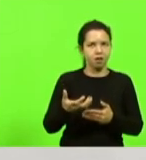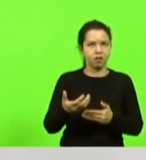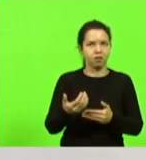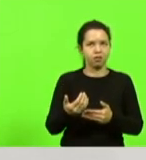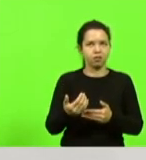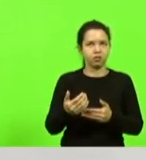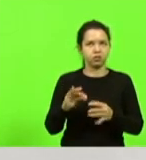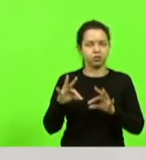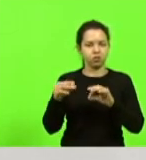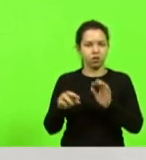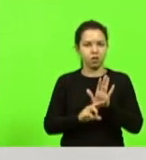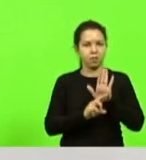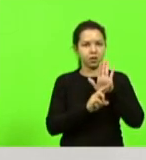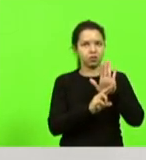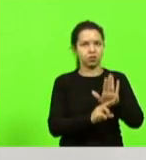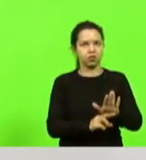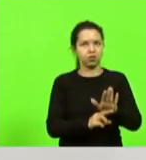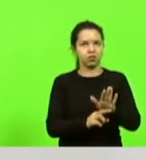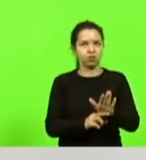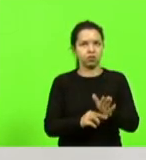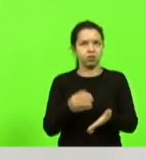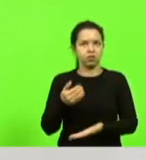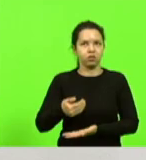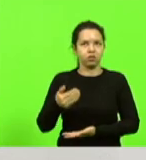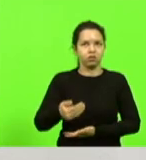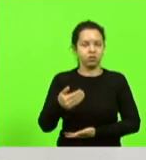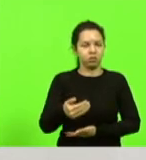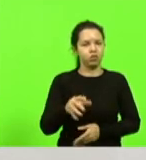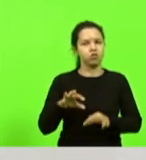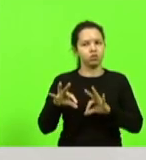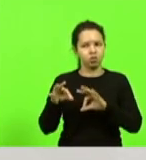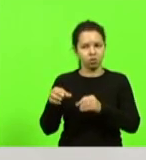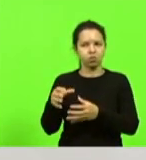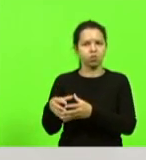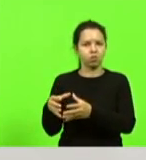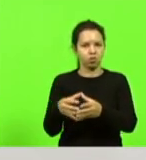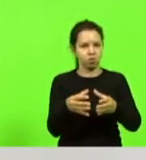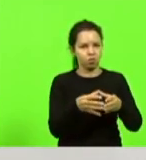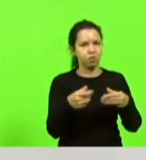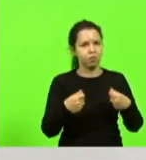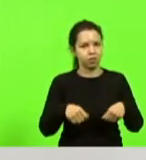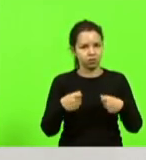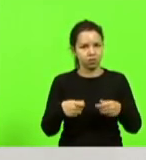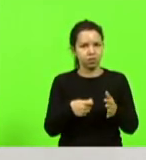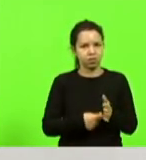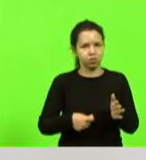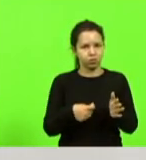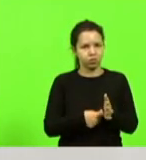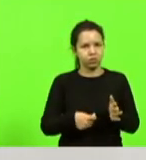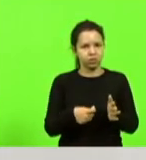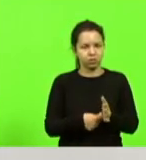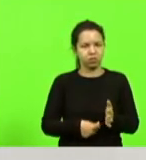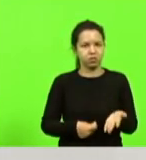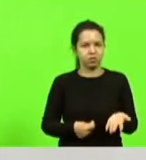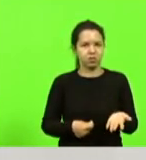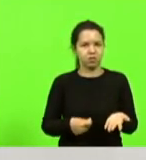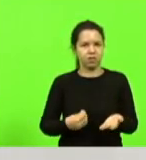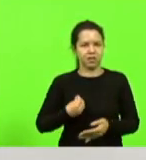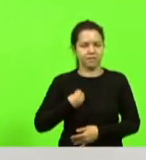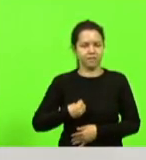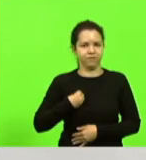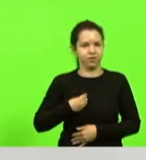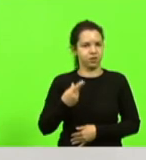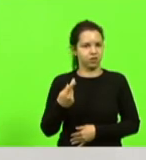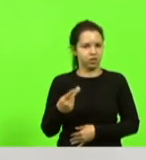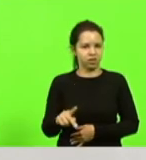as representatividades, obviamente que todo mundo tem que lutar pelos seus direitos, mas fazer disso um lifestyle, não, né? Um estilo de vida.